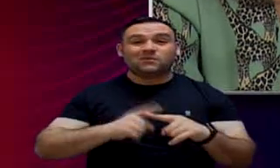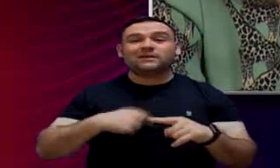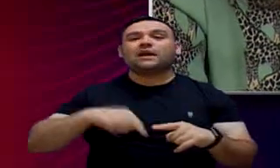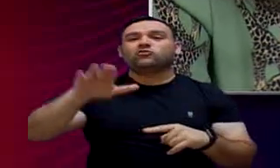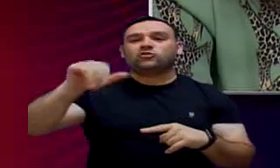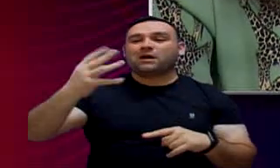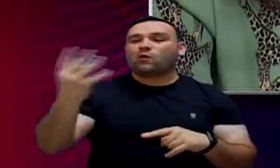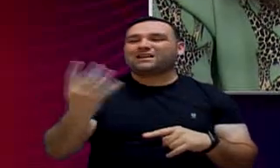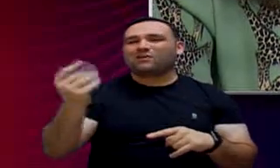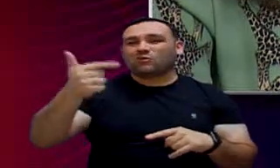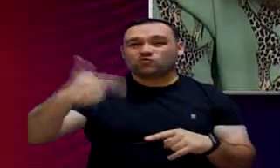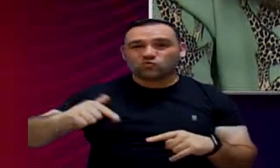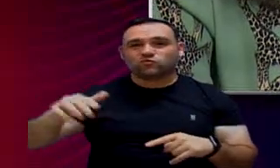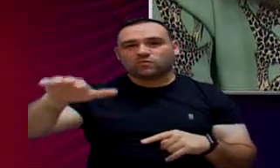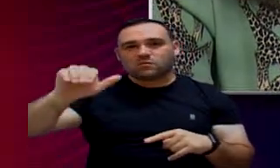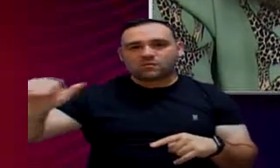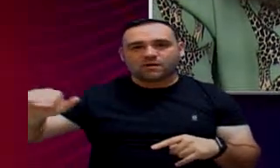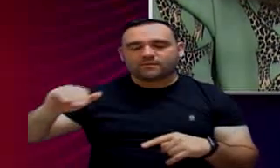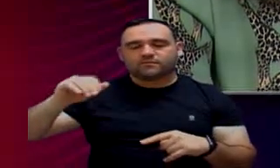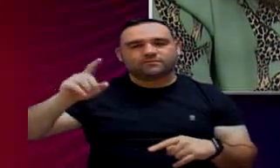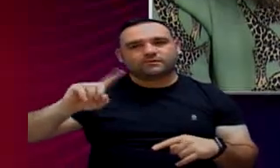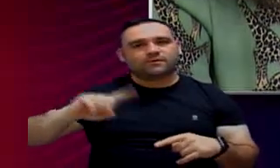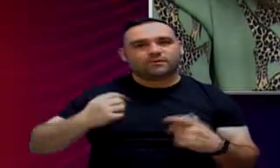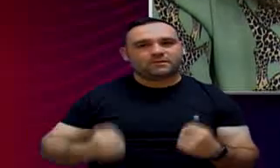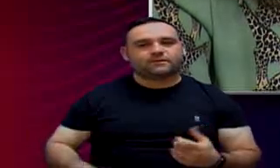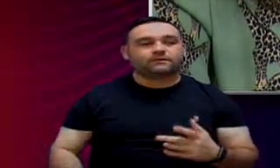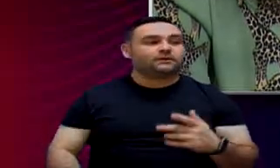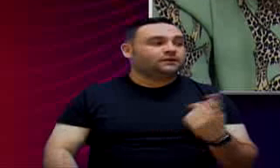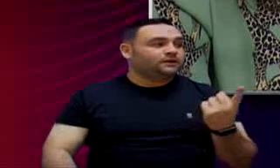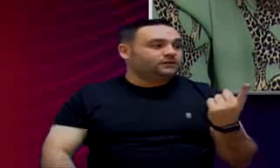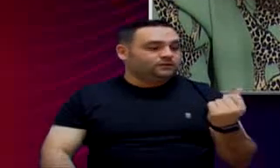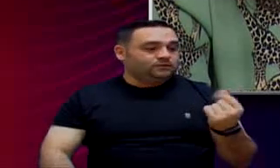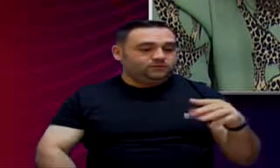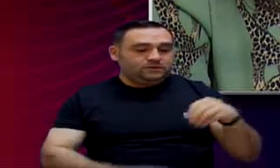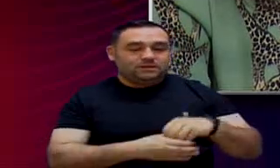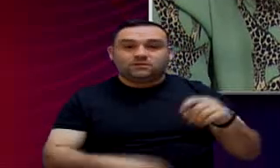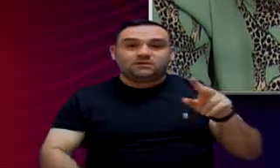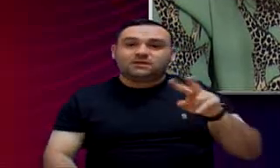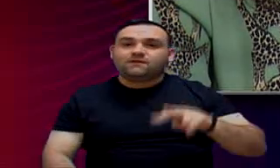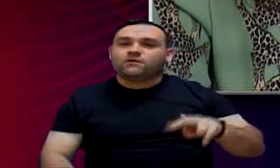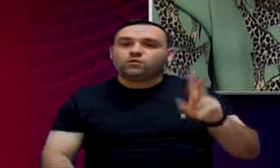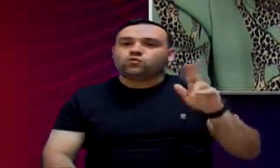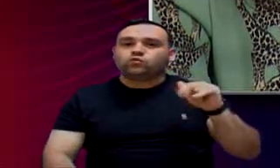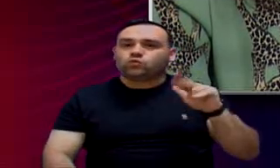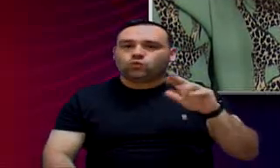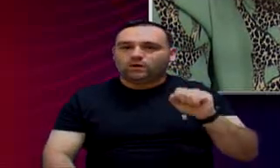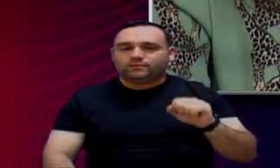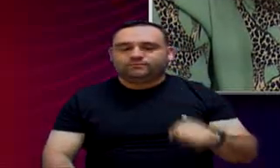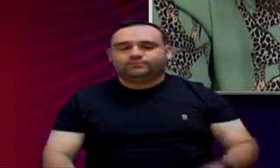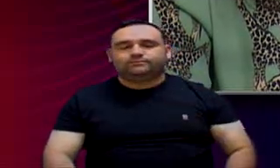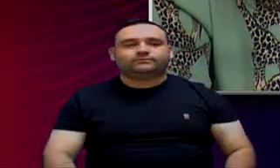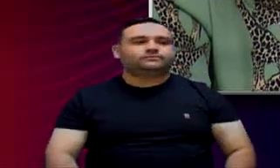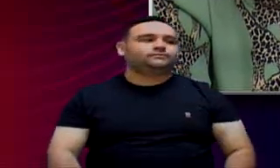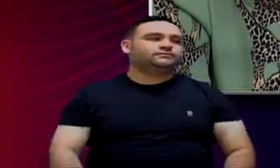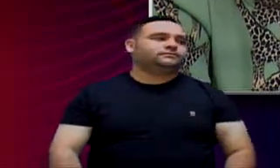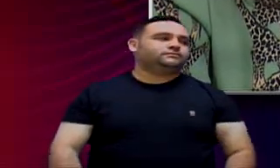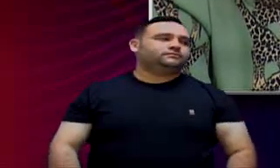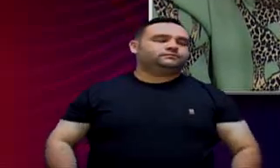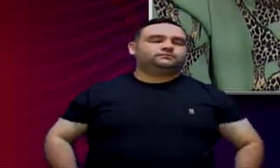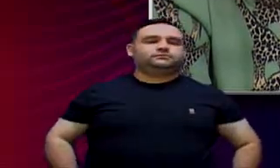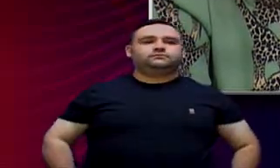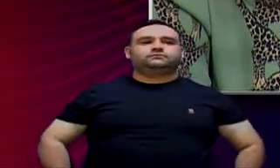eu contratar mais 44 nós temos recurso dentro de casa que nunca foi olhado na verdade é essa